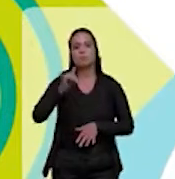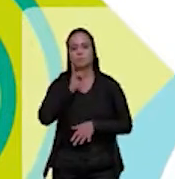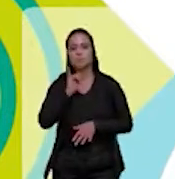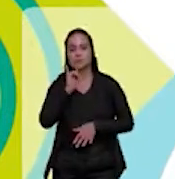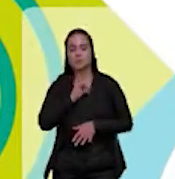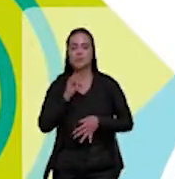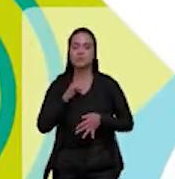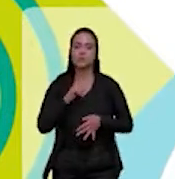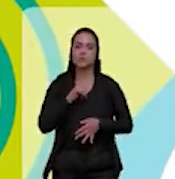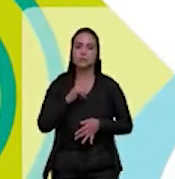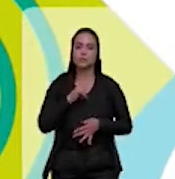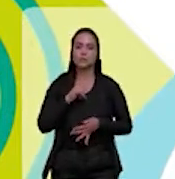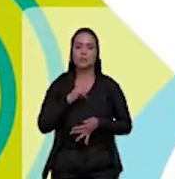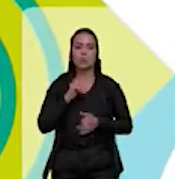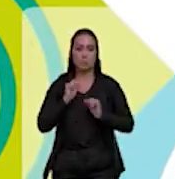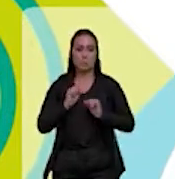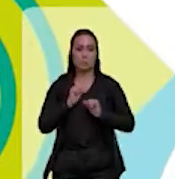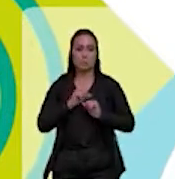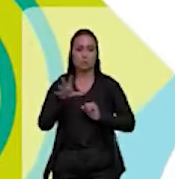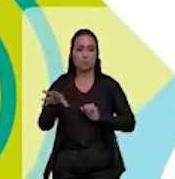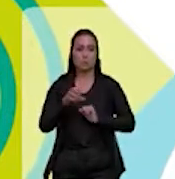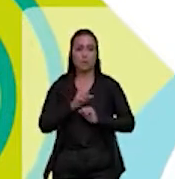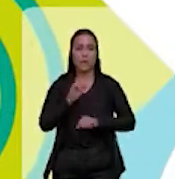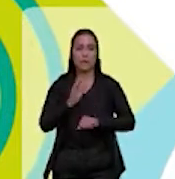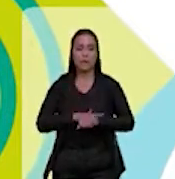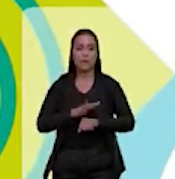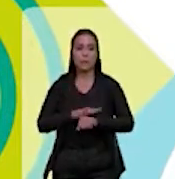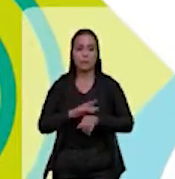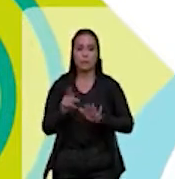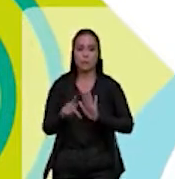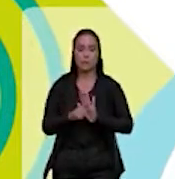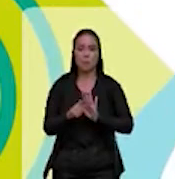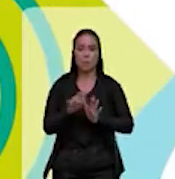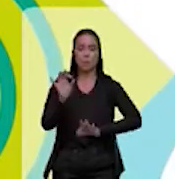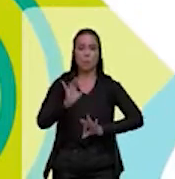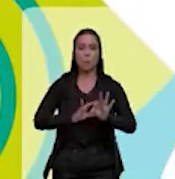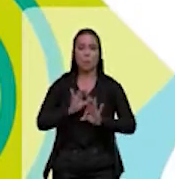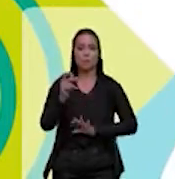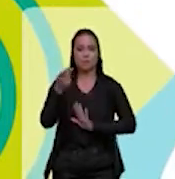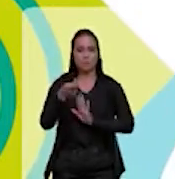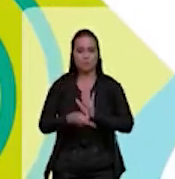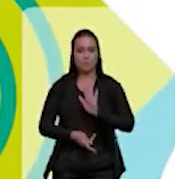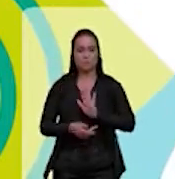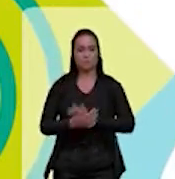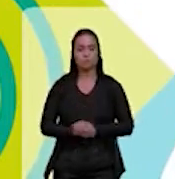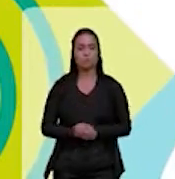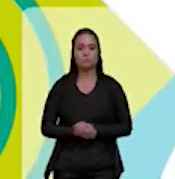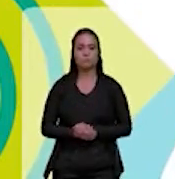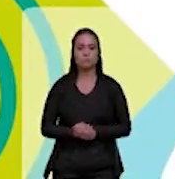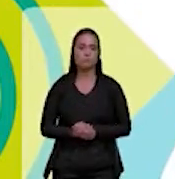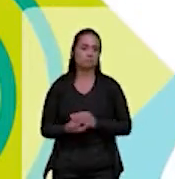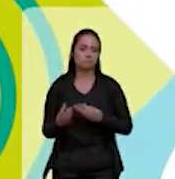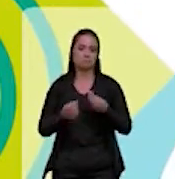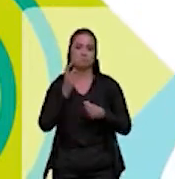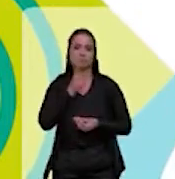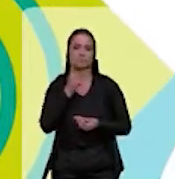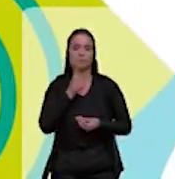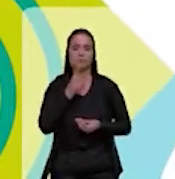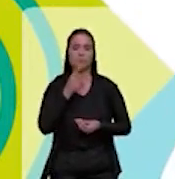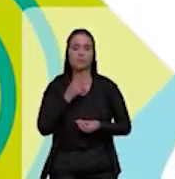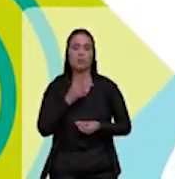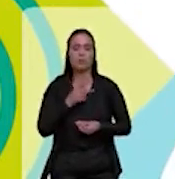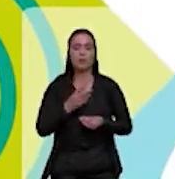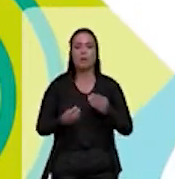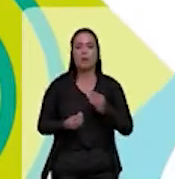de exemplares suficientes e pudessem ser adquiridos em tempo hábil pela organização do projeto Como dito as obras de